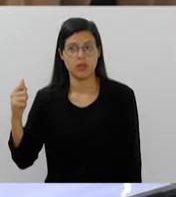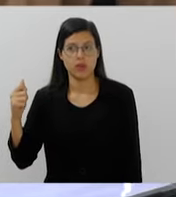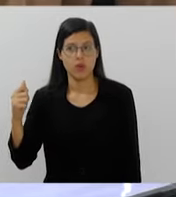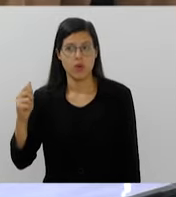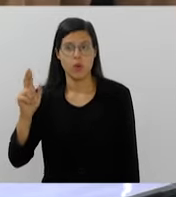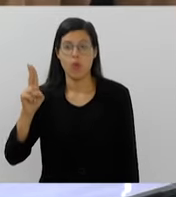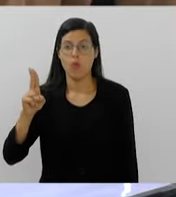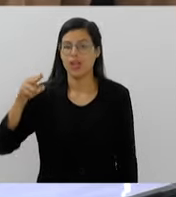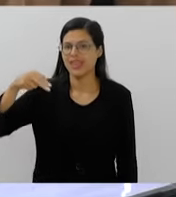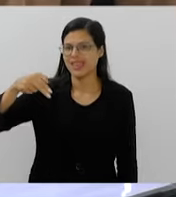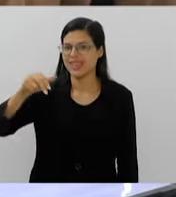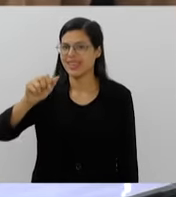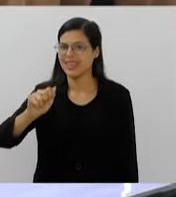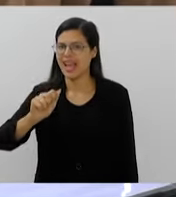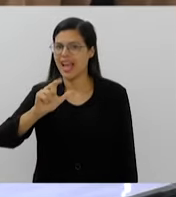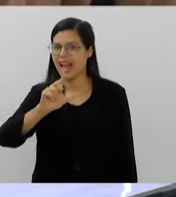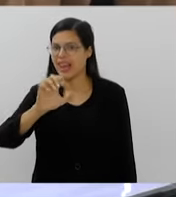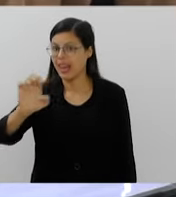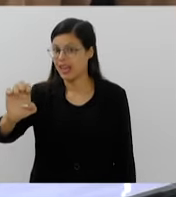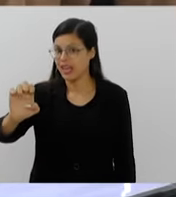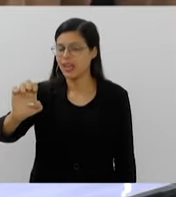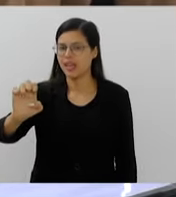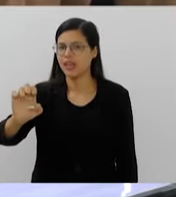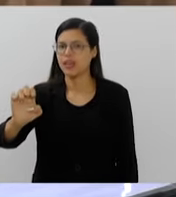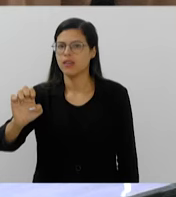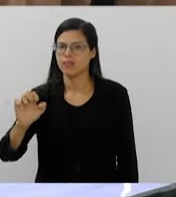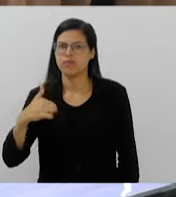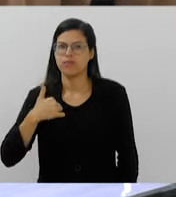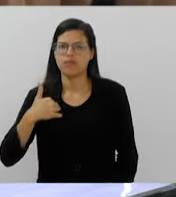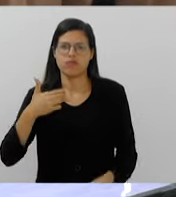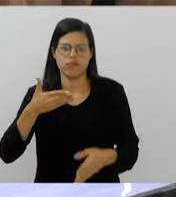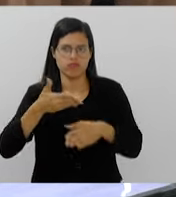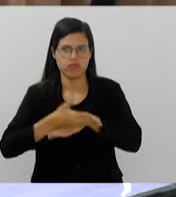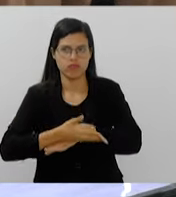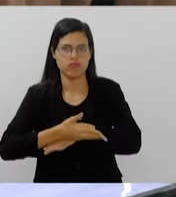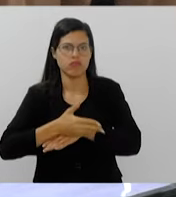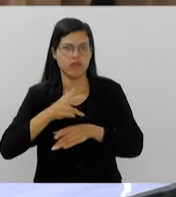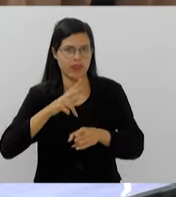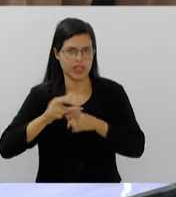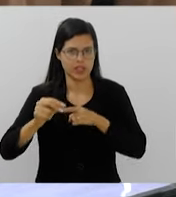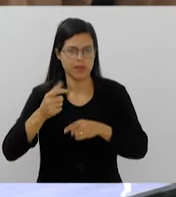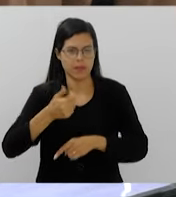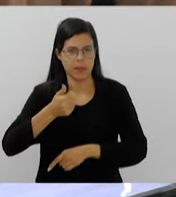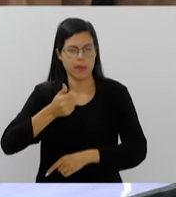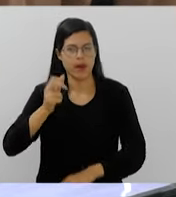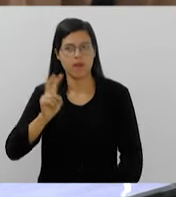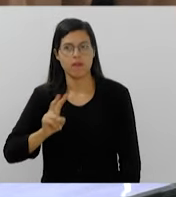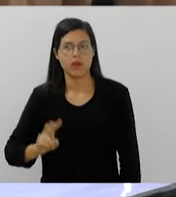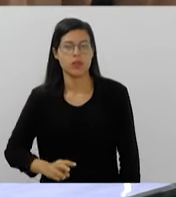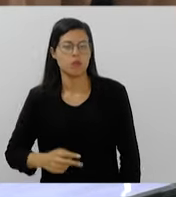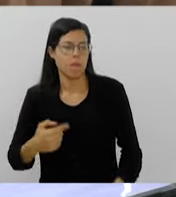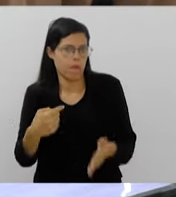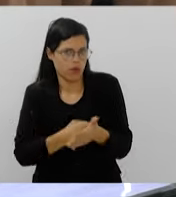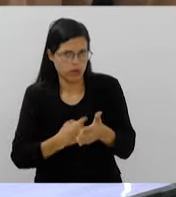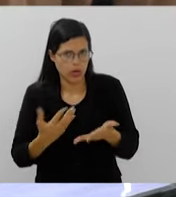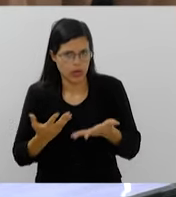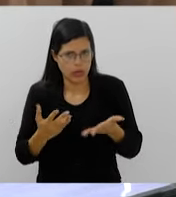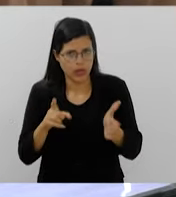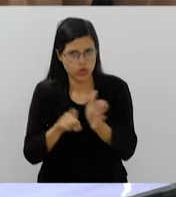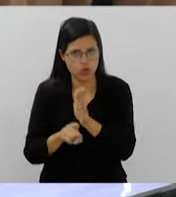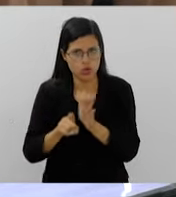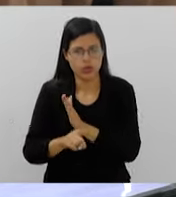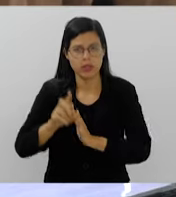UNALI. Eu cheguei aqui eleito a primeira vez... Se era um papel, o senhor quer descontar para a UNALI?